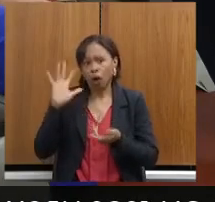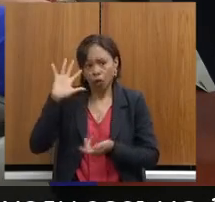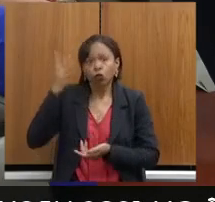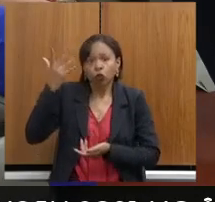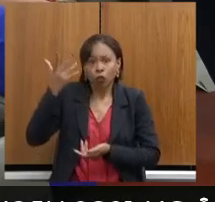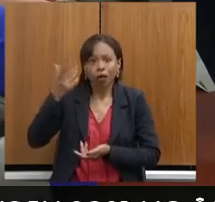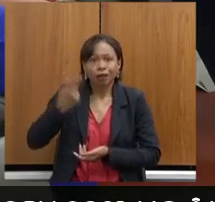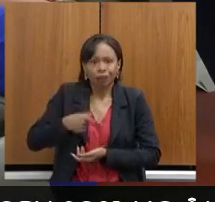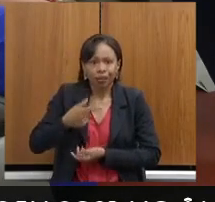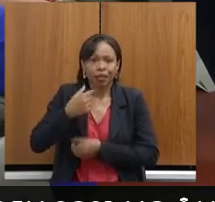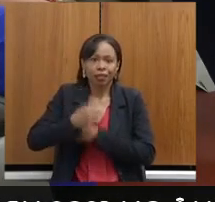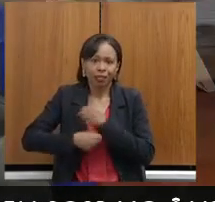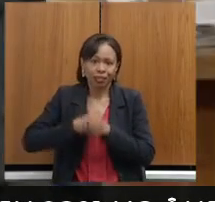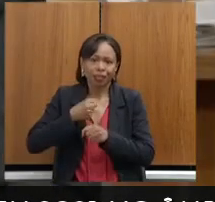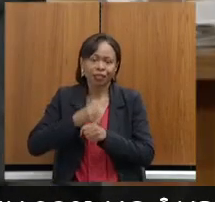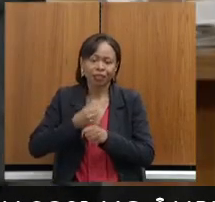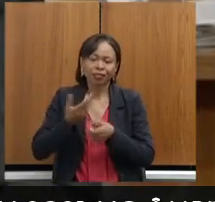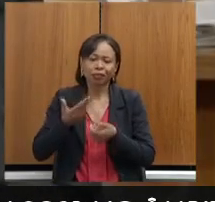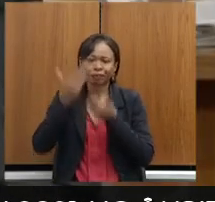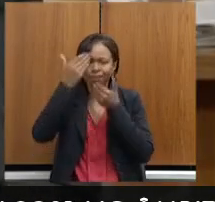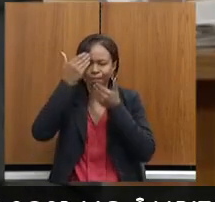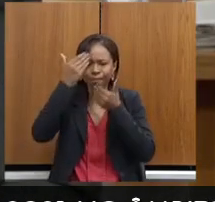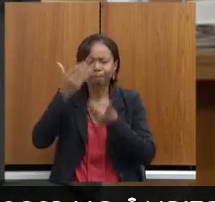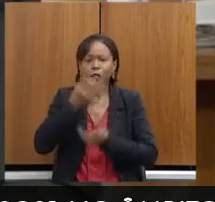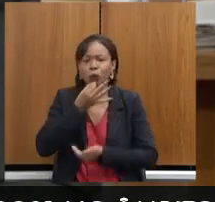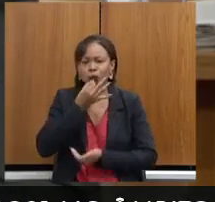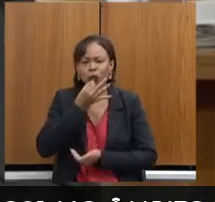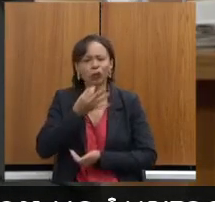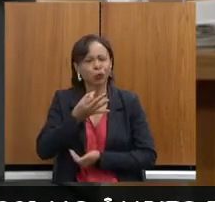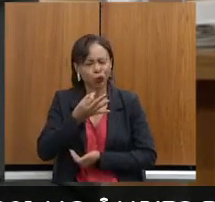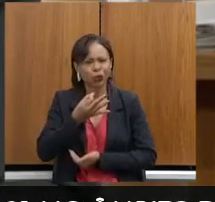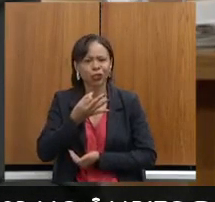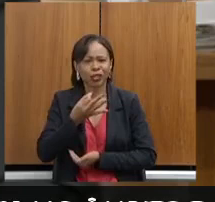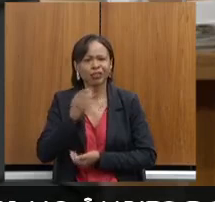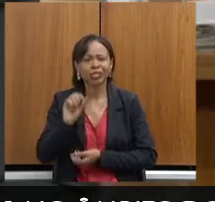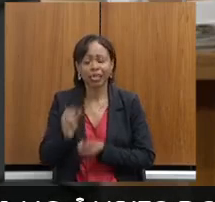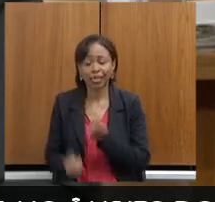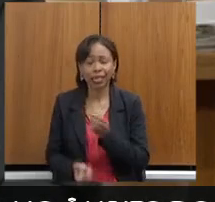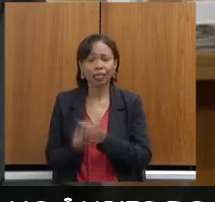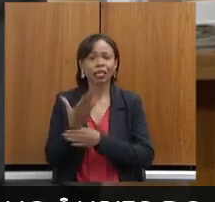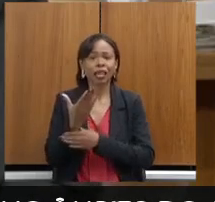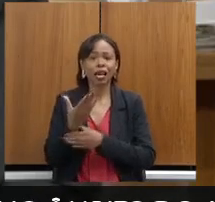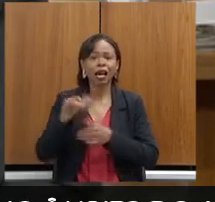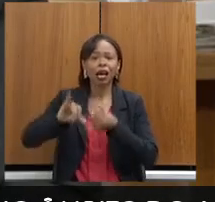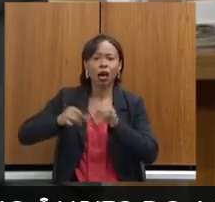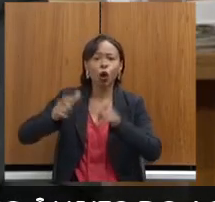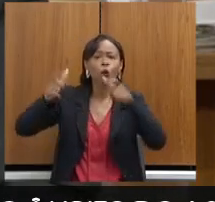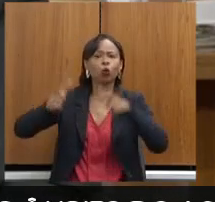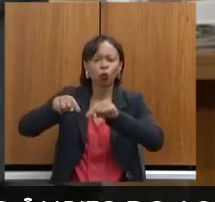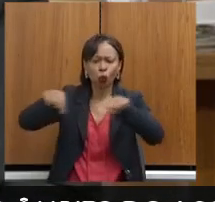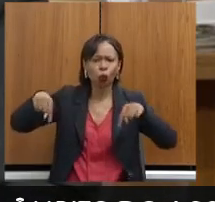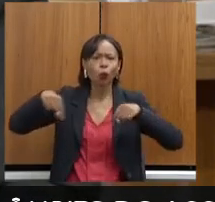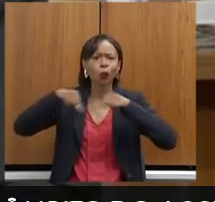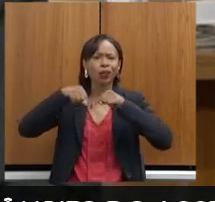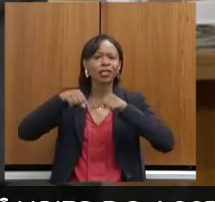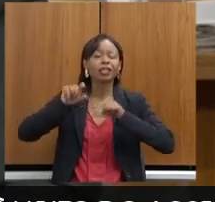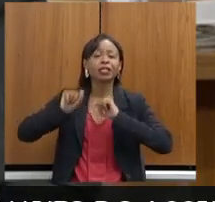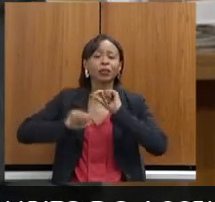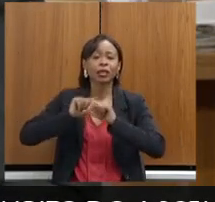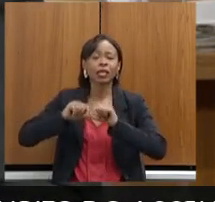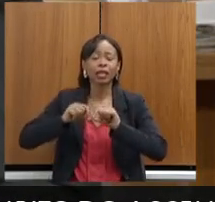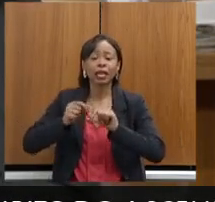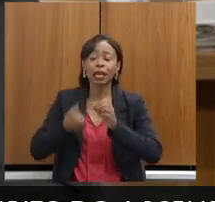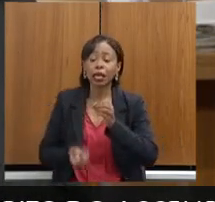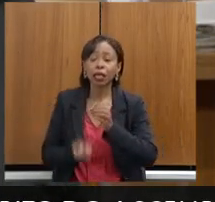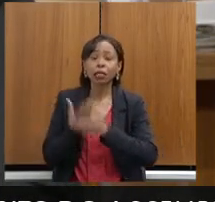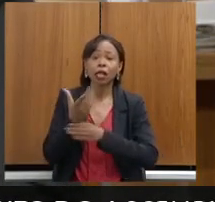agradeço pela sugestão aí dessa de se implantar aí Laboratórios para emissão de laudos